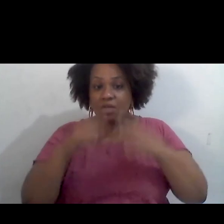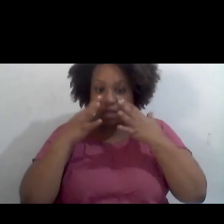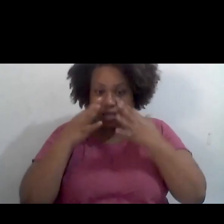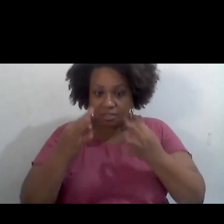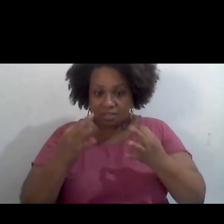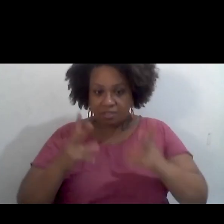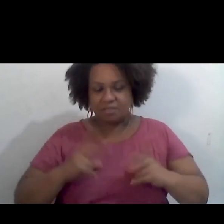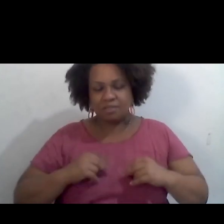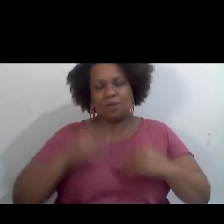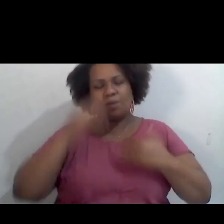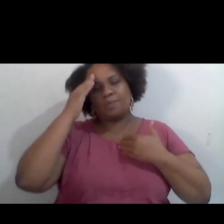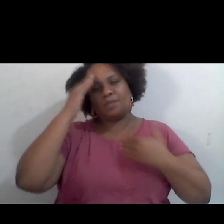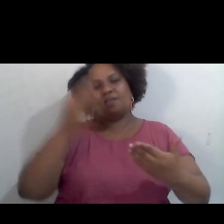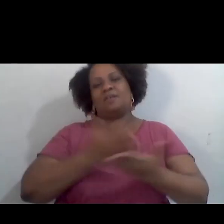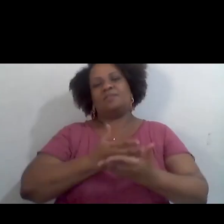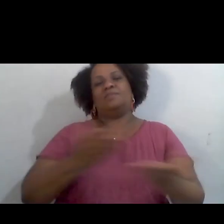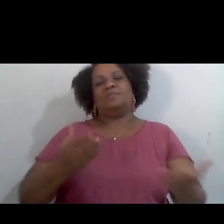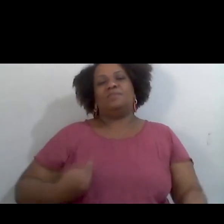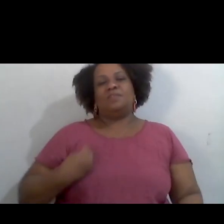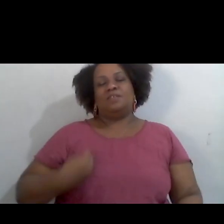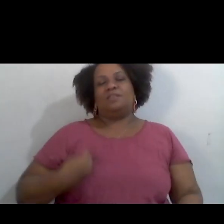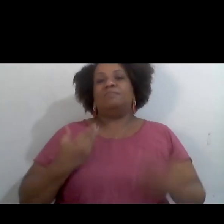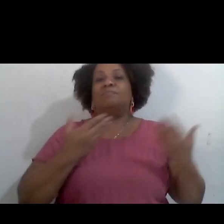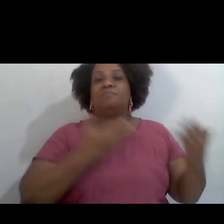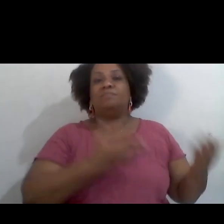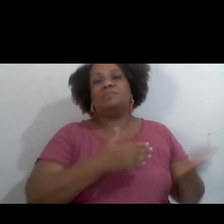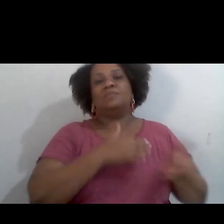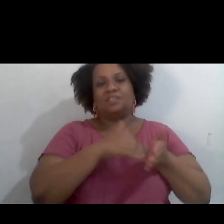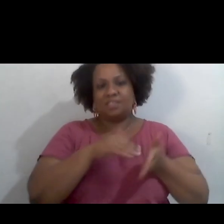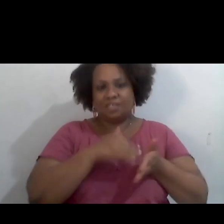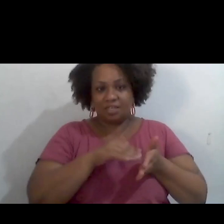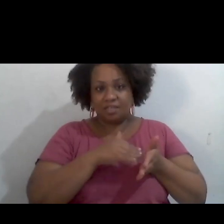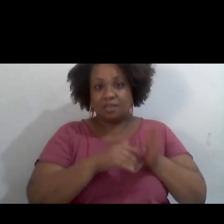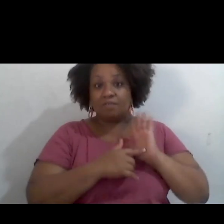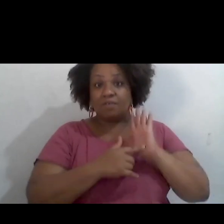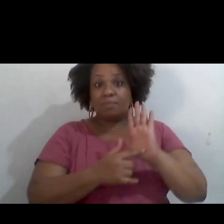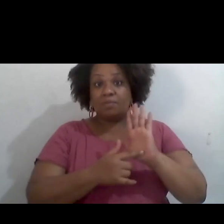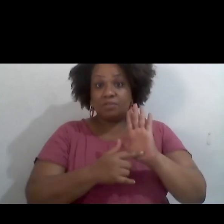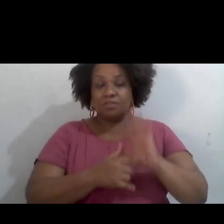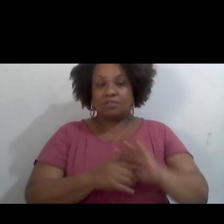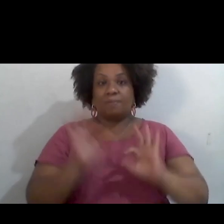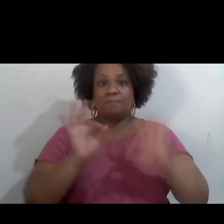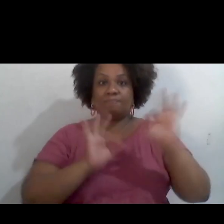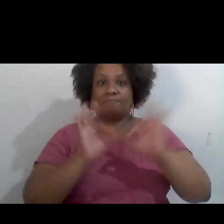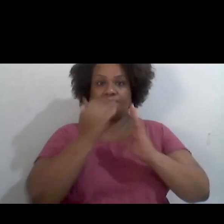pela presença de todos. Vou passar para o nosso secretário, que ele vai mostrar para a gente apresentar o planejamento.